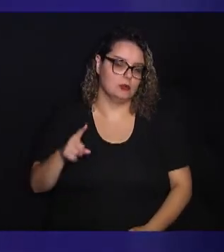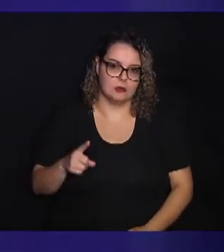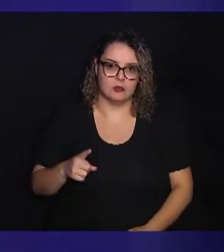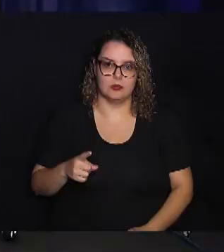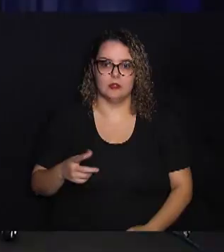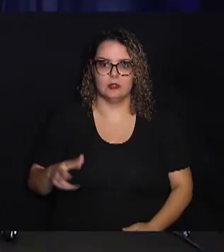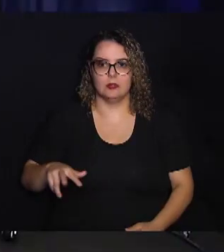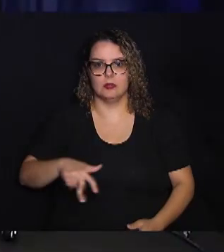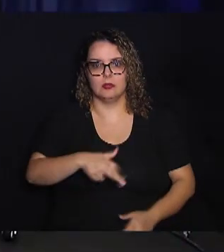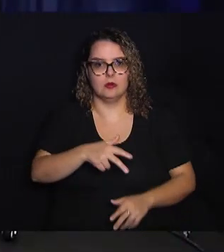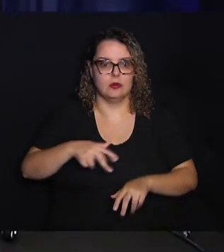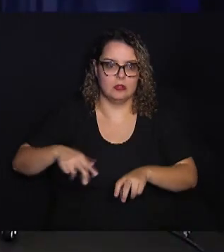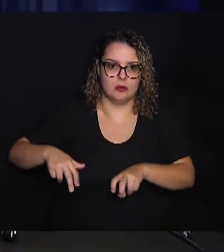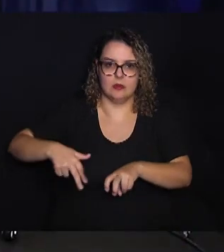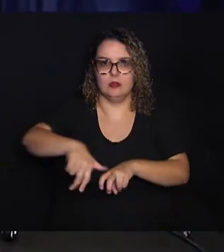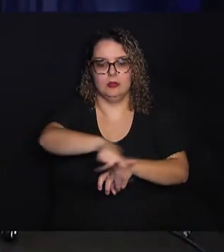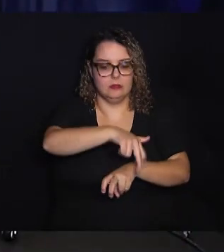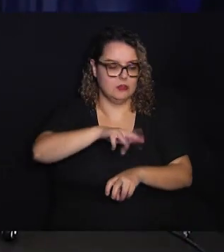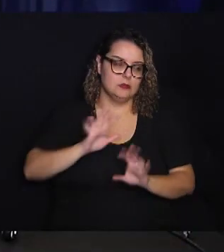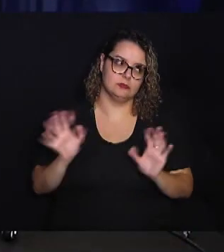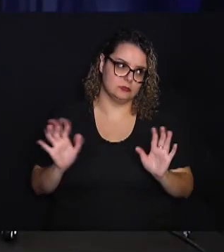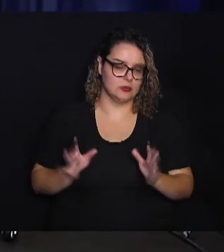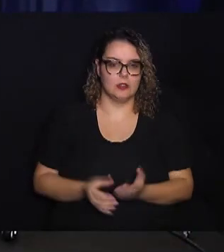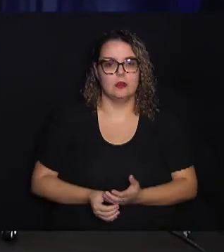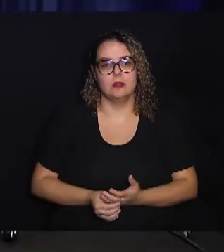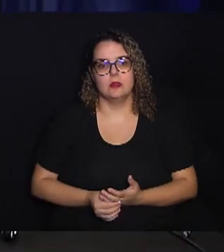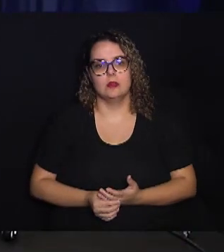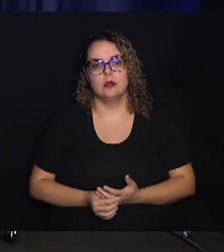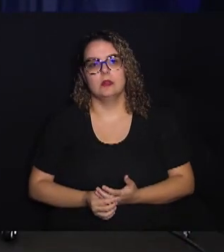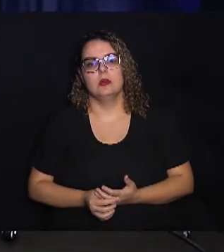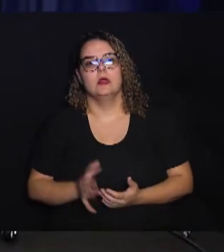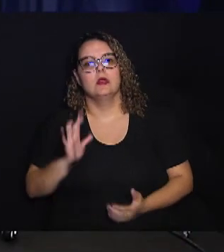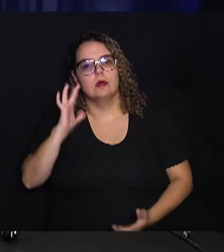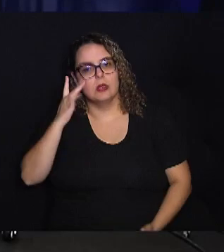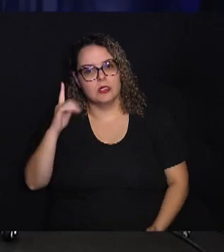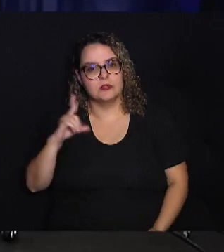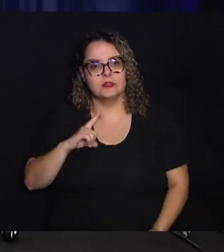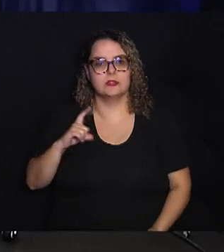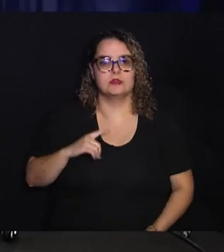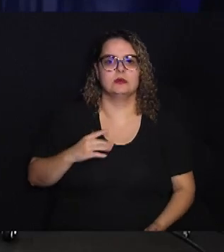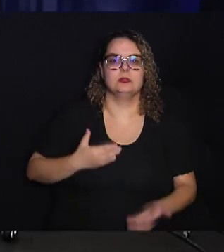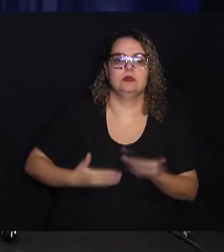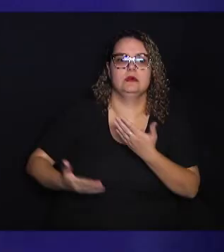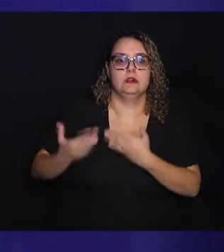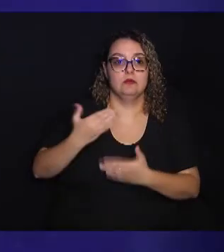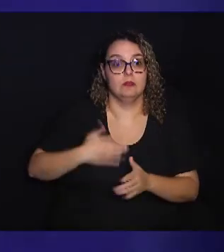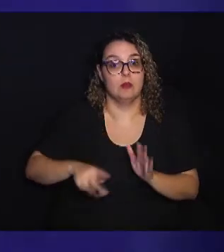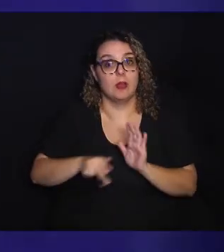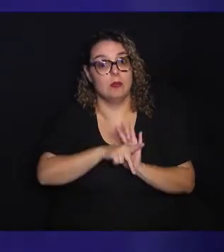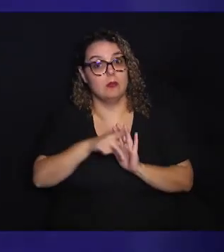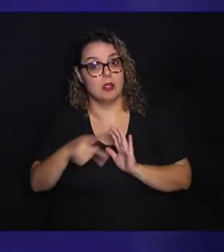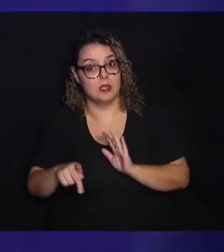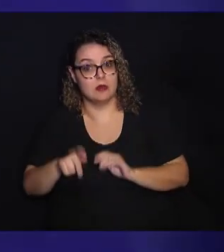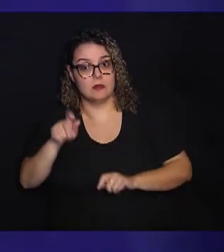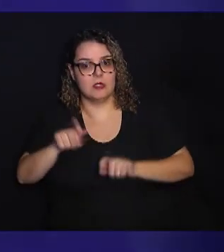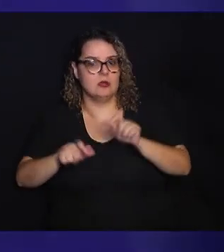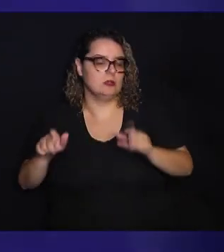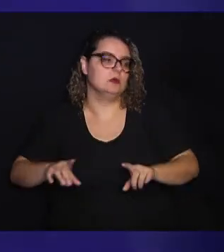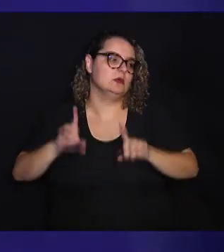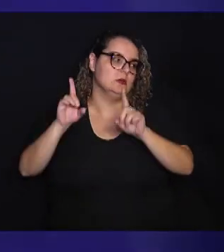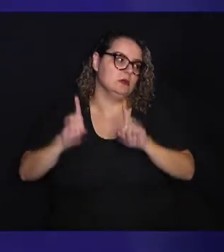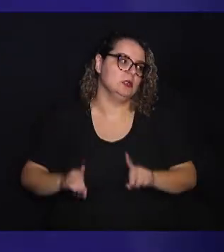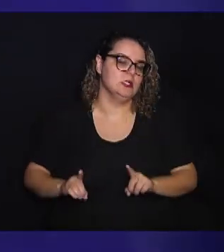ficar dançando em volta, né? Eu acho que tem que haver essa interação, essa vontade, todos